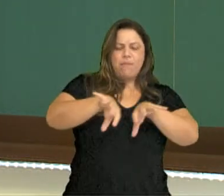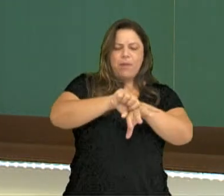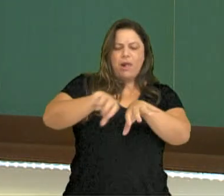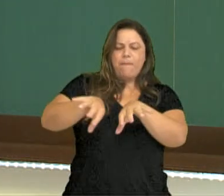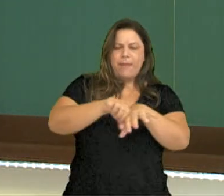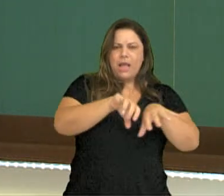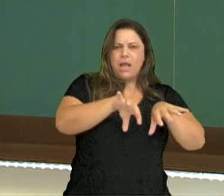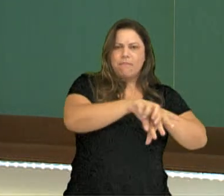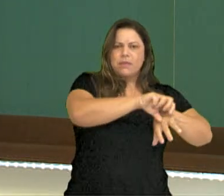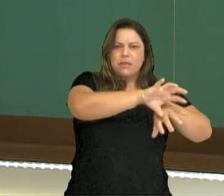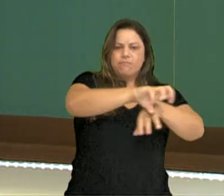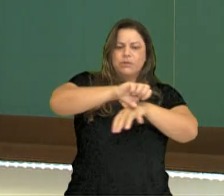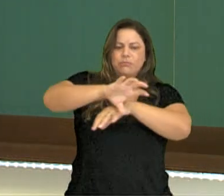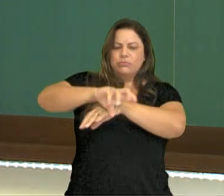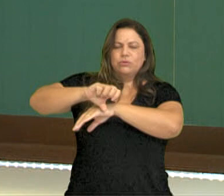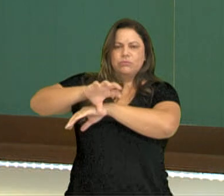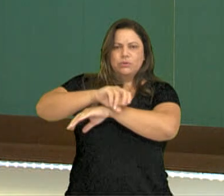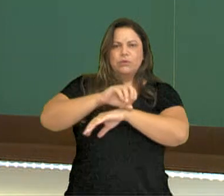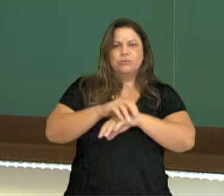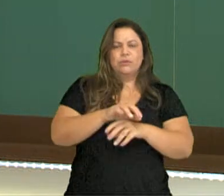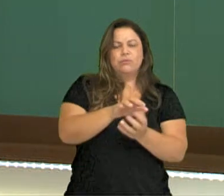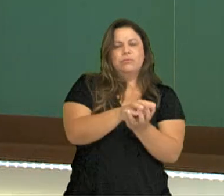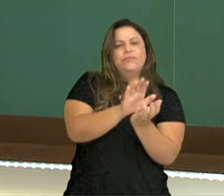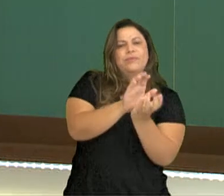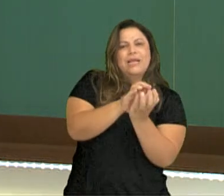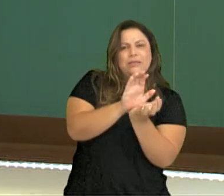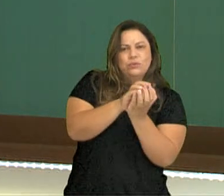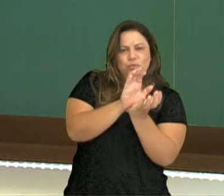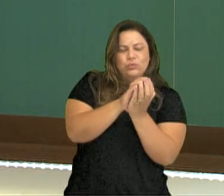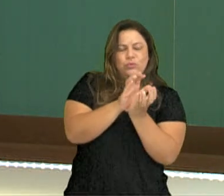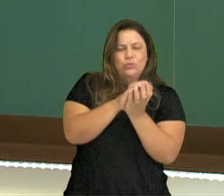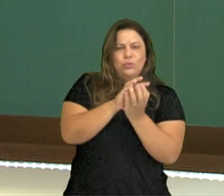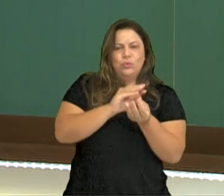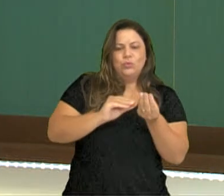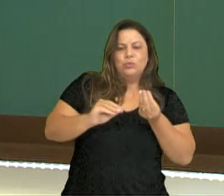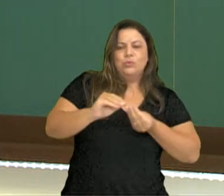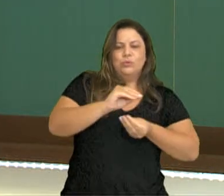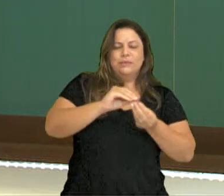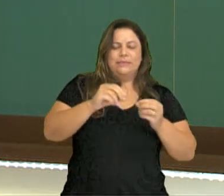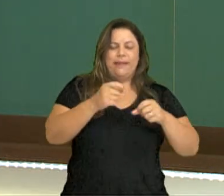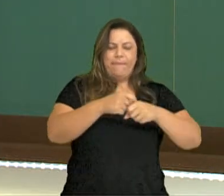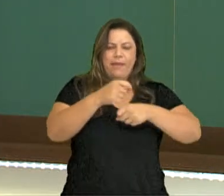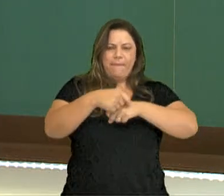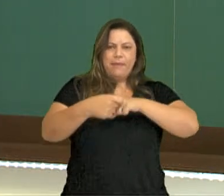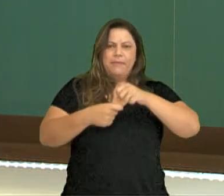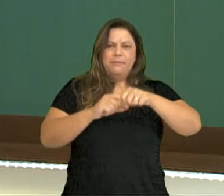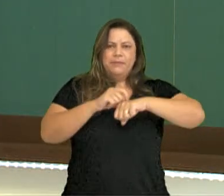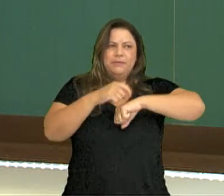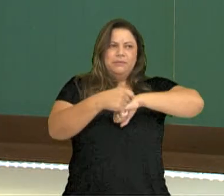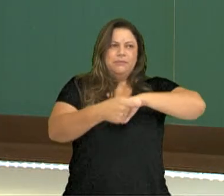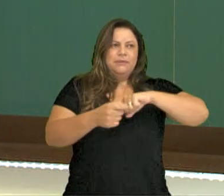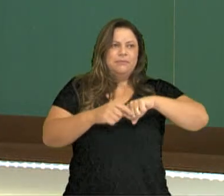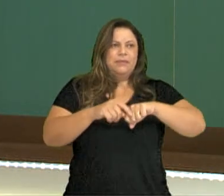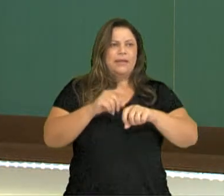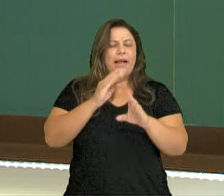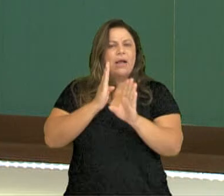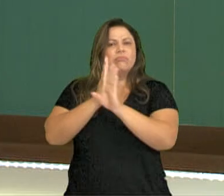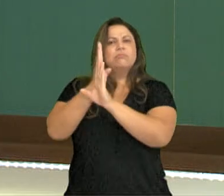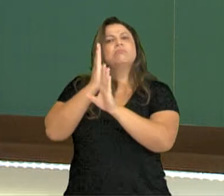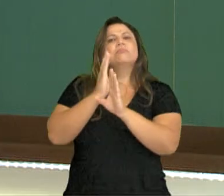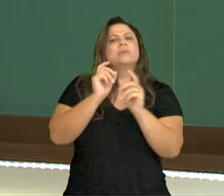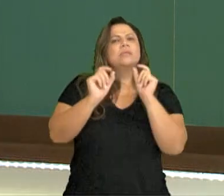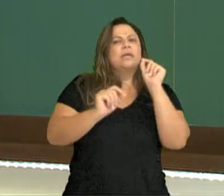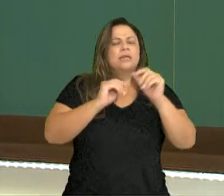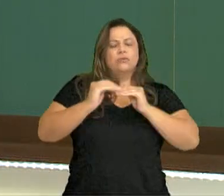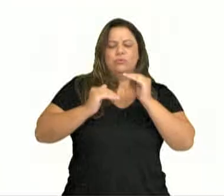filtradores, como por exemplo as ostras e os mexilhões. E isso impacta, por exemplo, no desenvolvimento